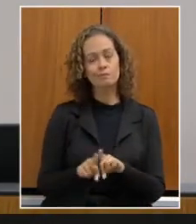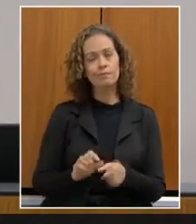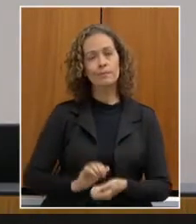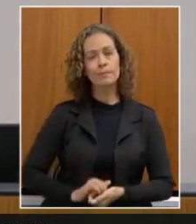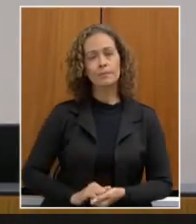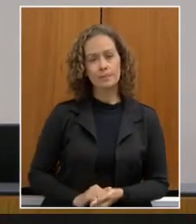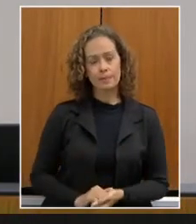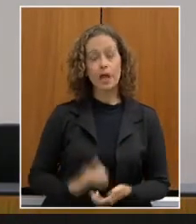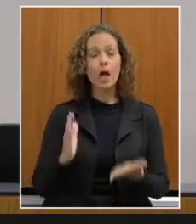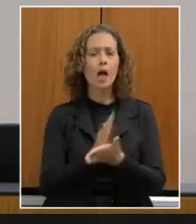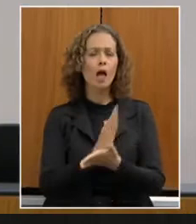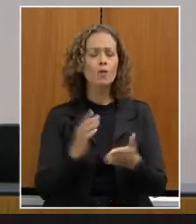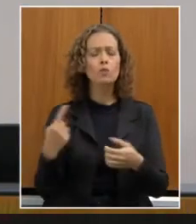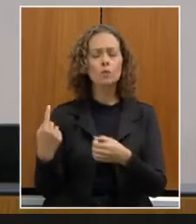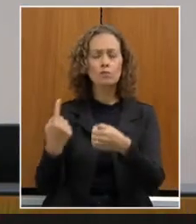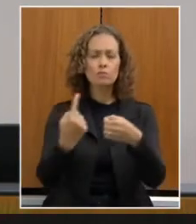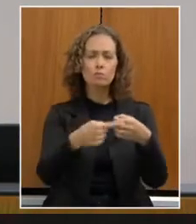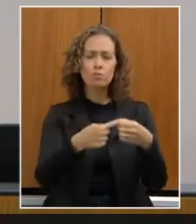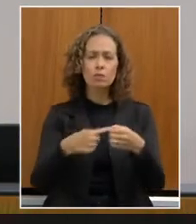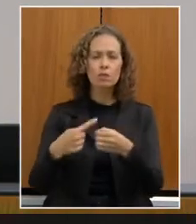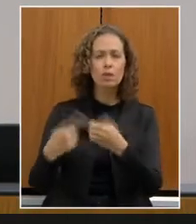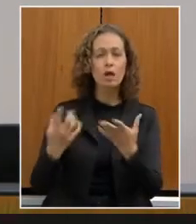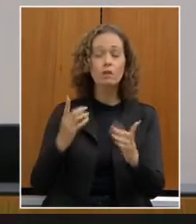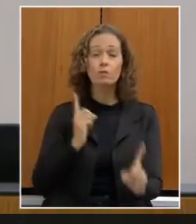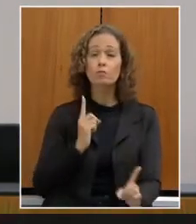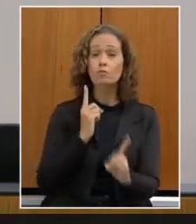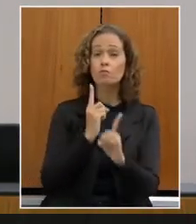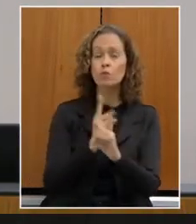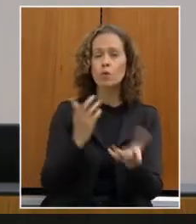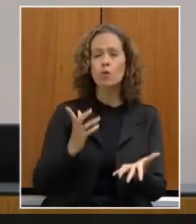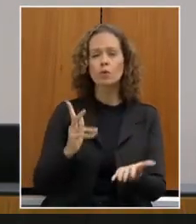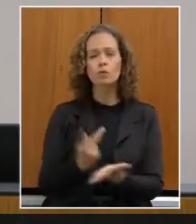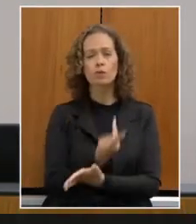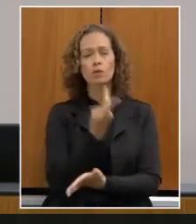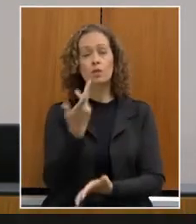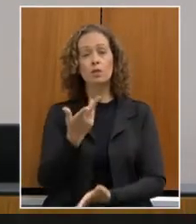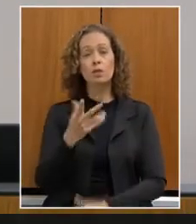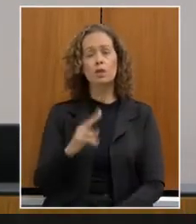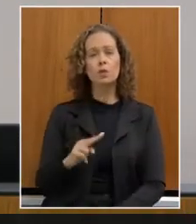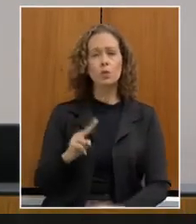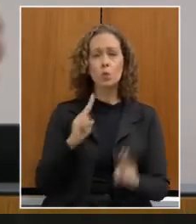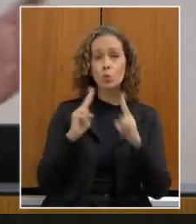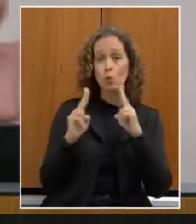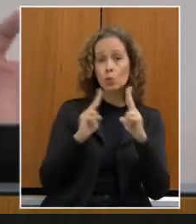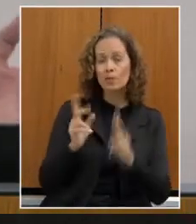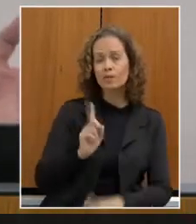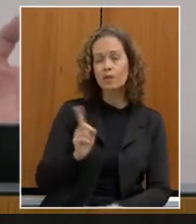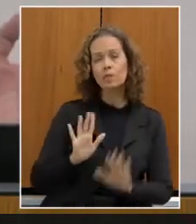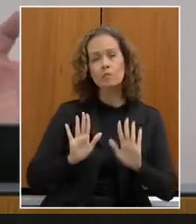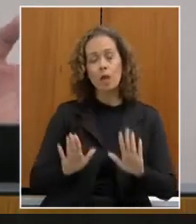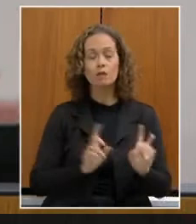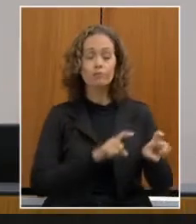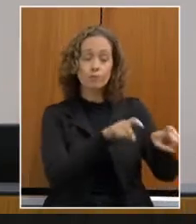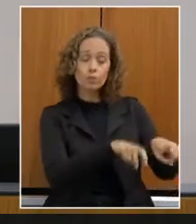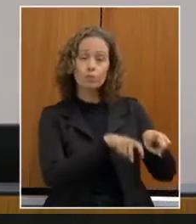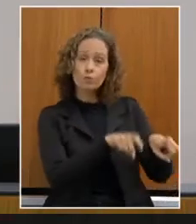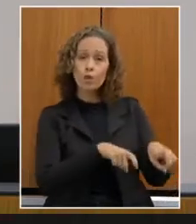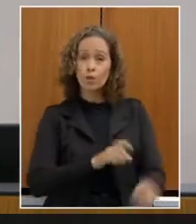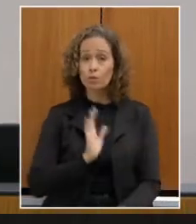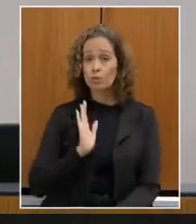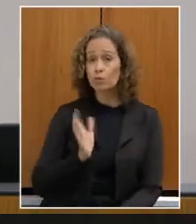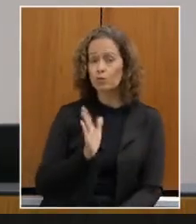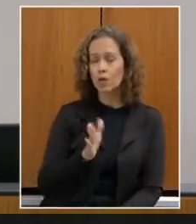algumas cidades, os encontros não estão acontecendo na área urbana, mas já passaram para a área rural, às vezes